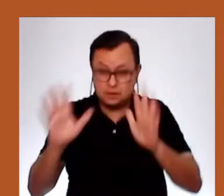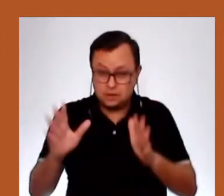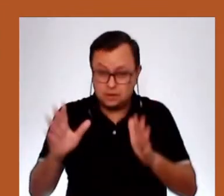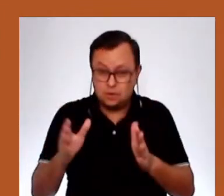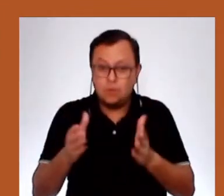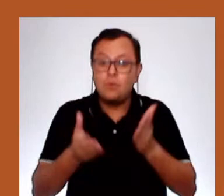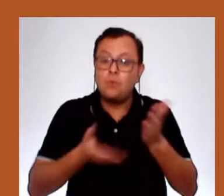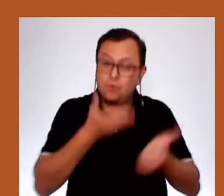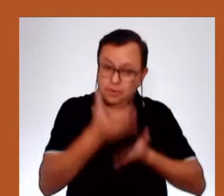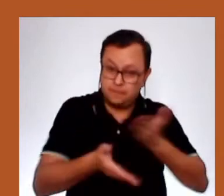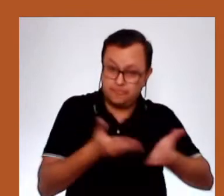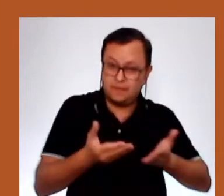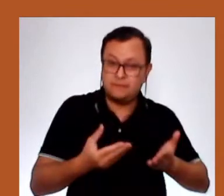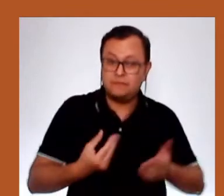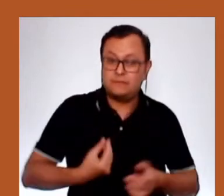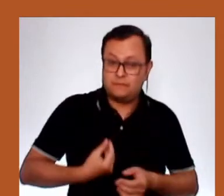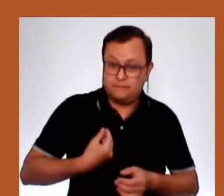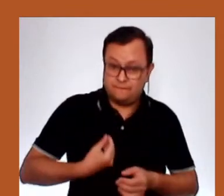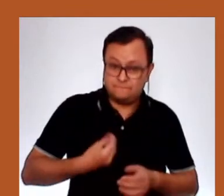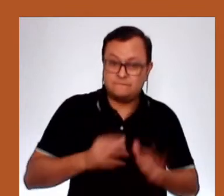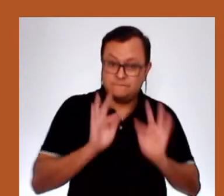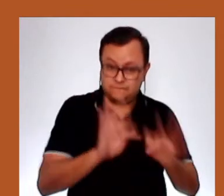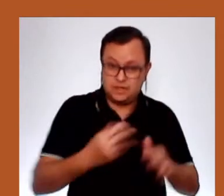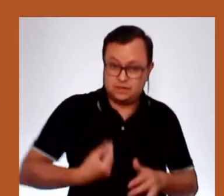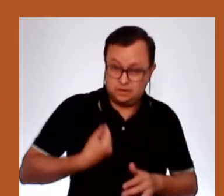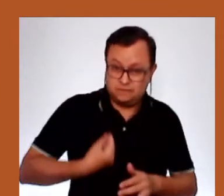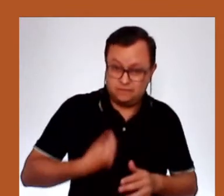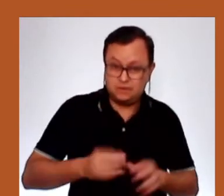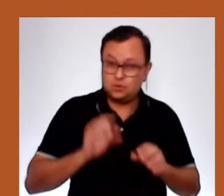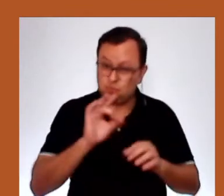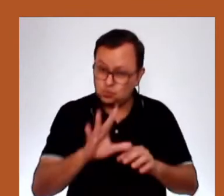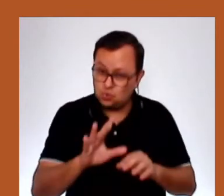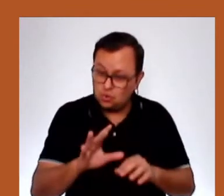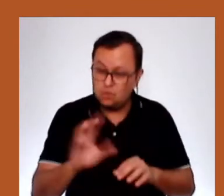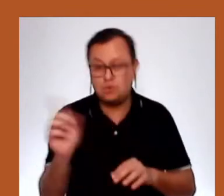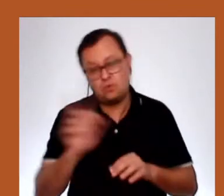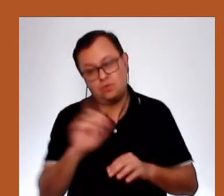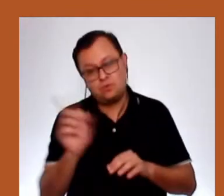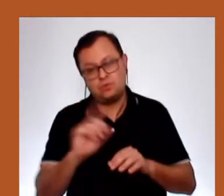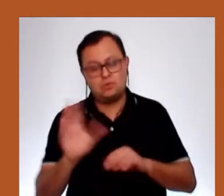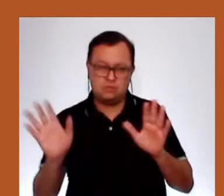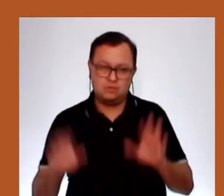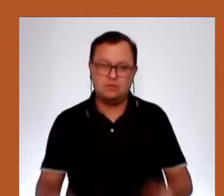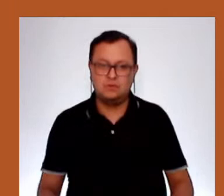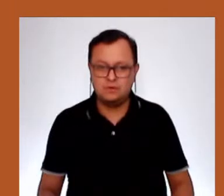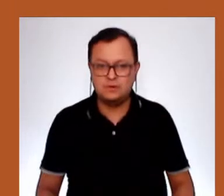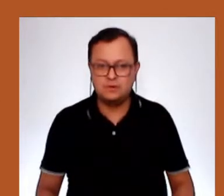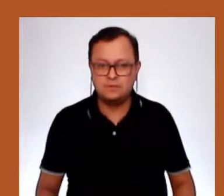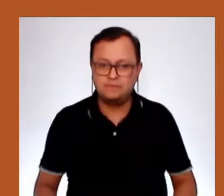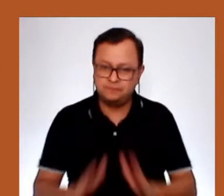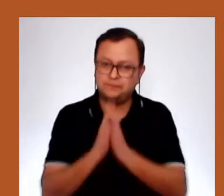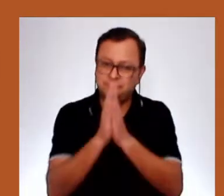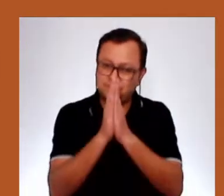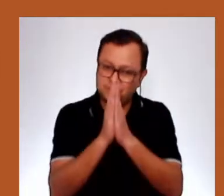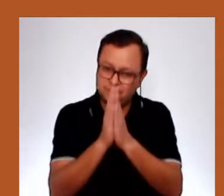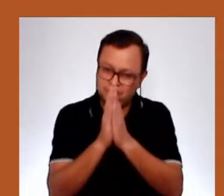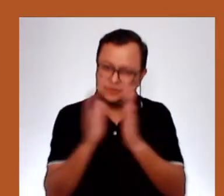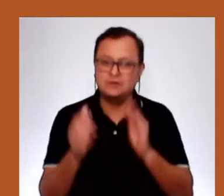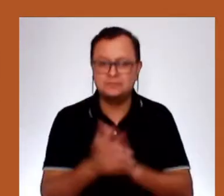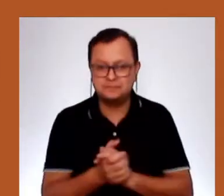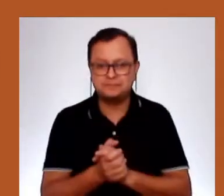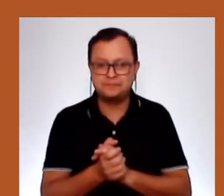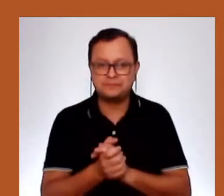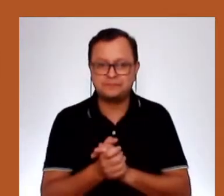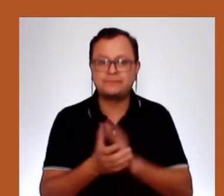vida quando não tiver mais nada o que fazer. Por favor. Pelo amor cuidado de Deus. Cuidado paliativo, a gente